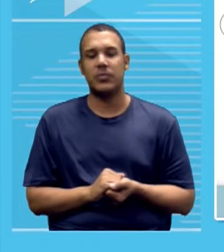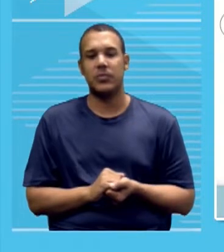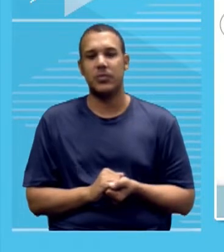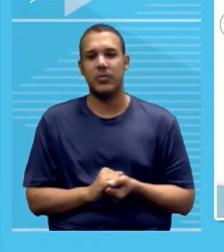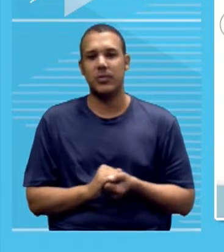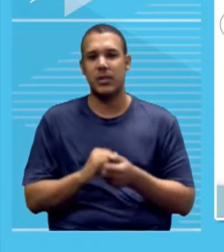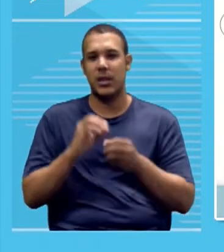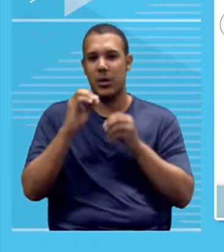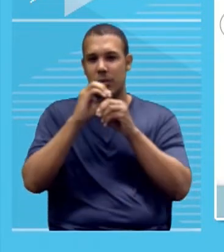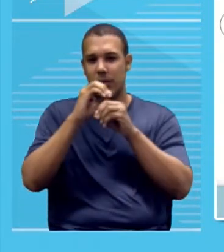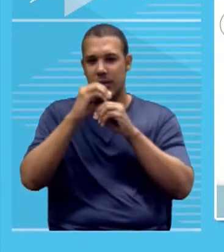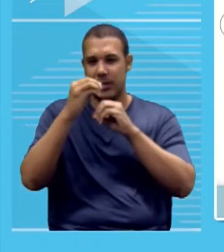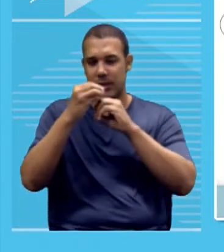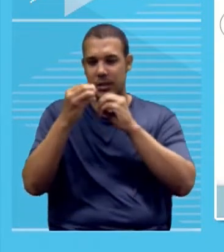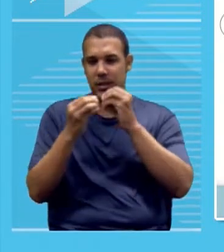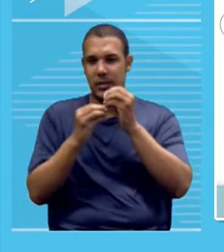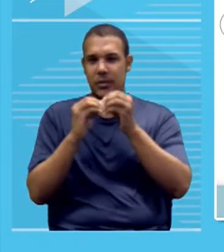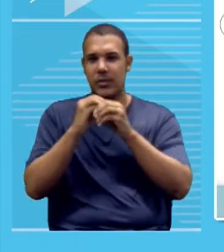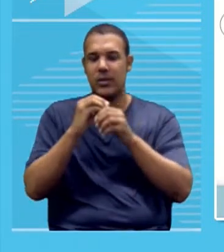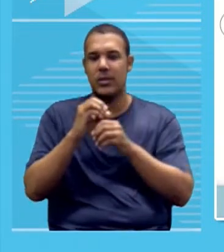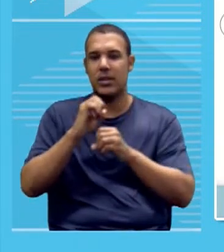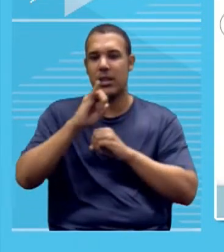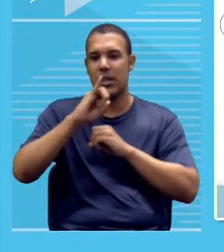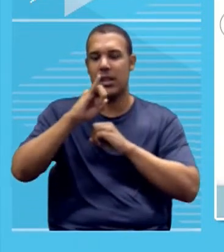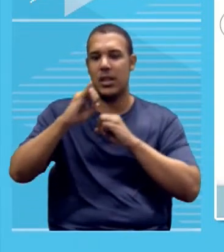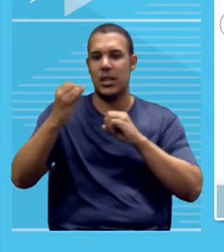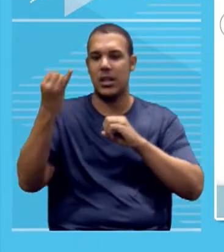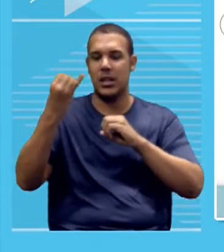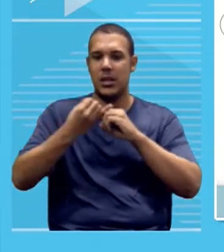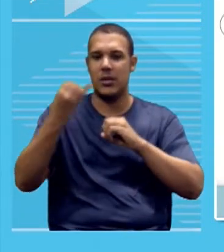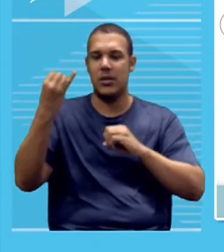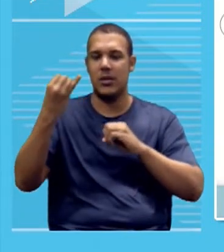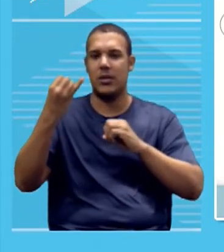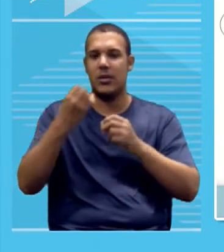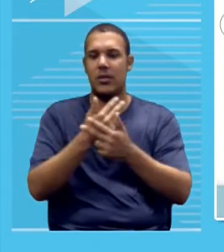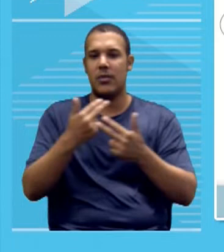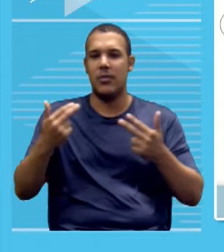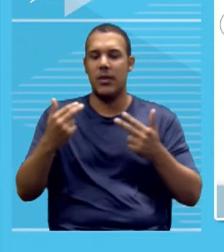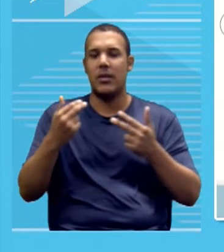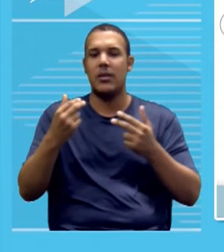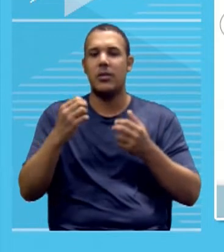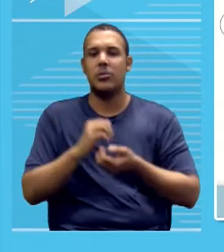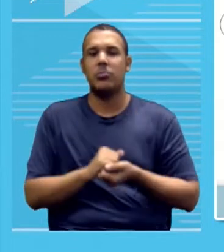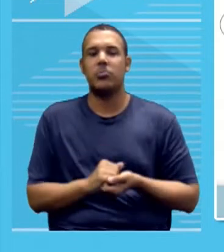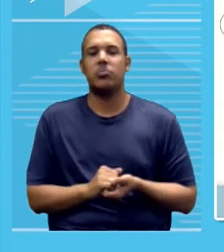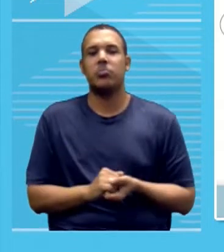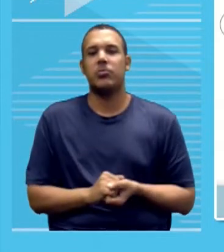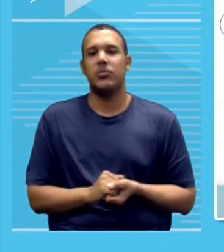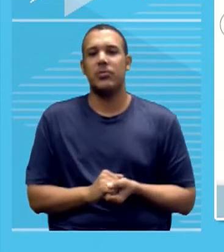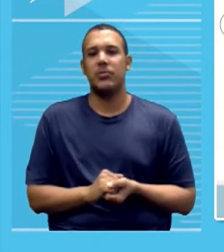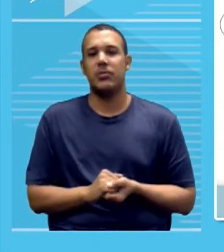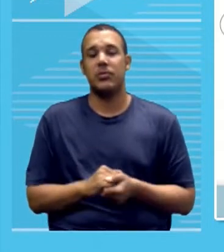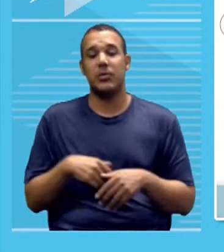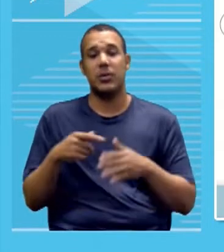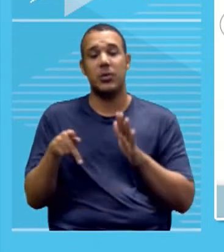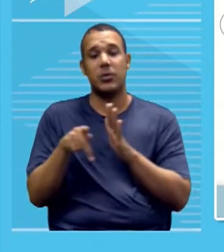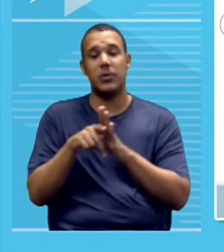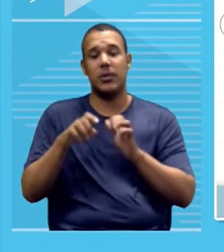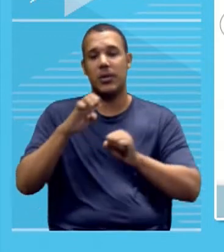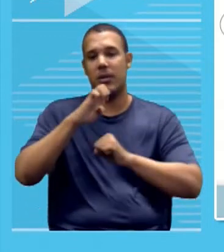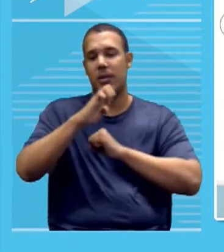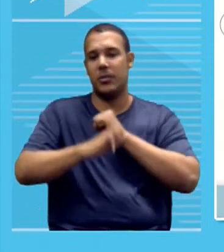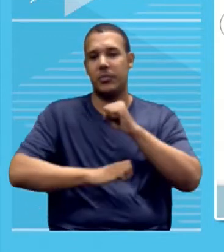Partículas eletrizadas, chamadas de íons, que é quando eu vou ter uma associação de partículas, ou então os próprios elétrons, tá